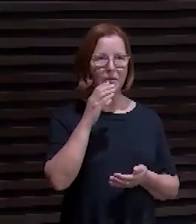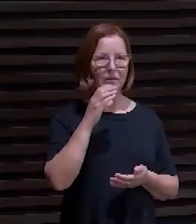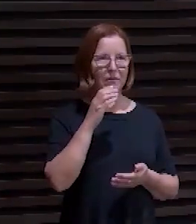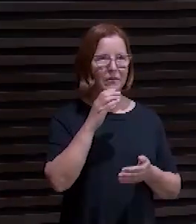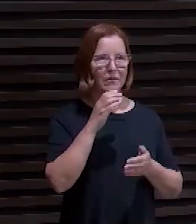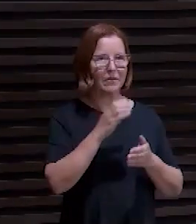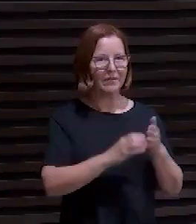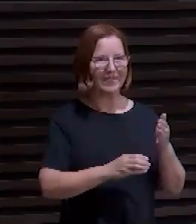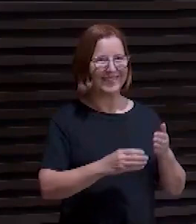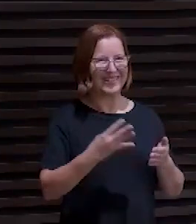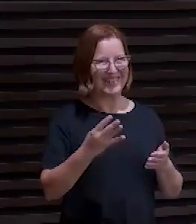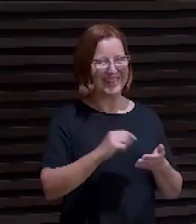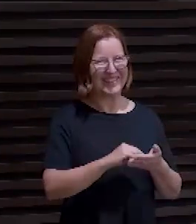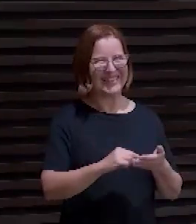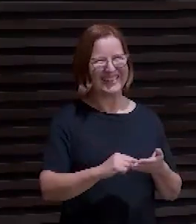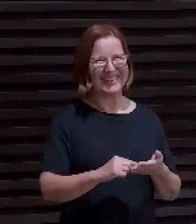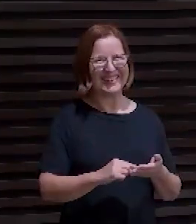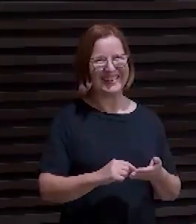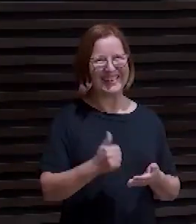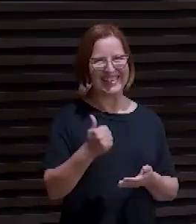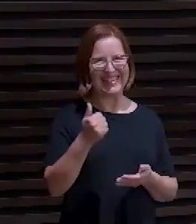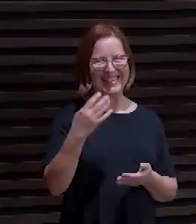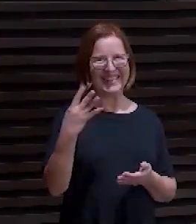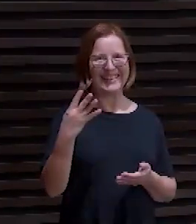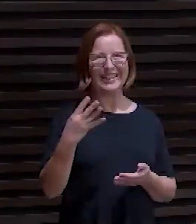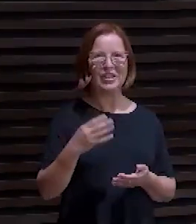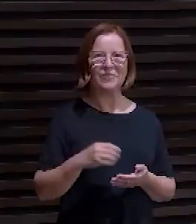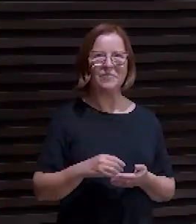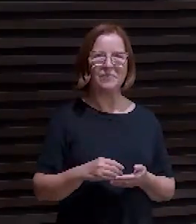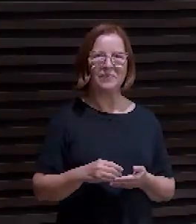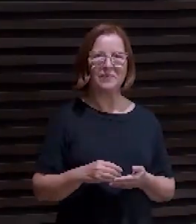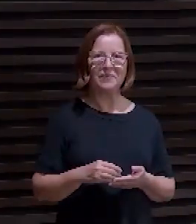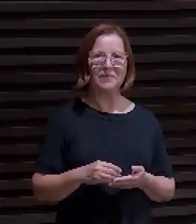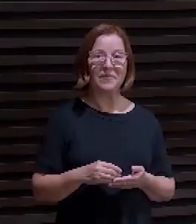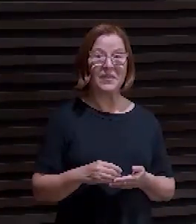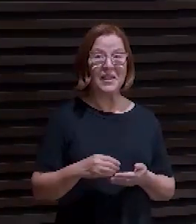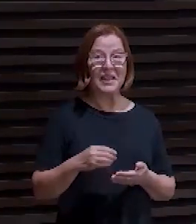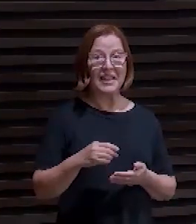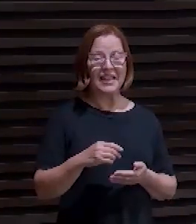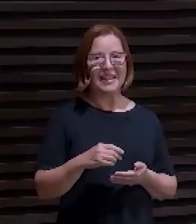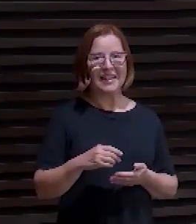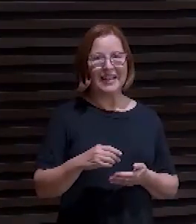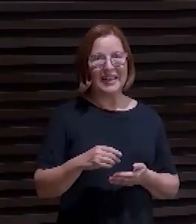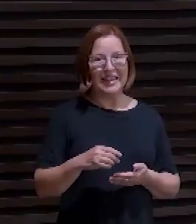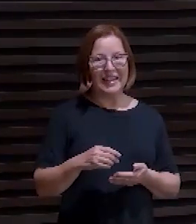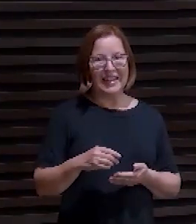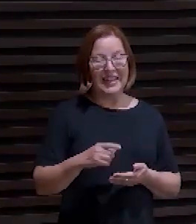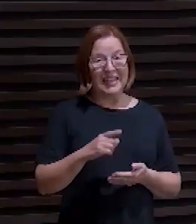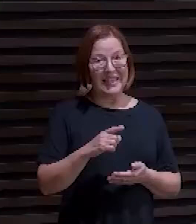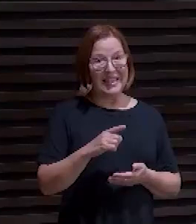Perdão, Hebreus 4:14. Tendo a Jesus,